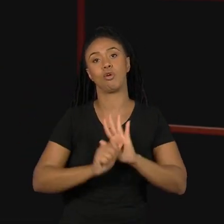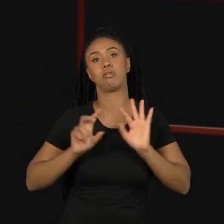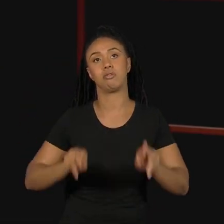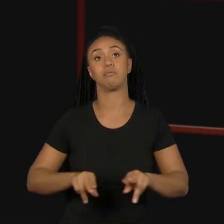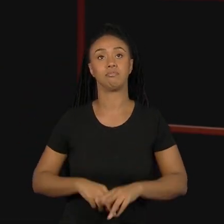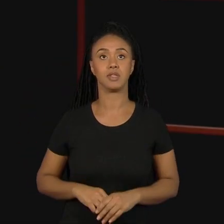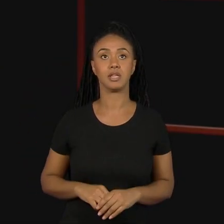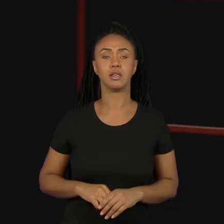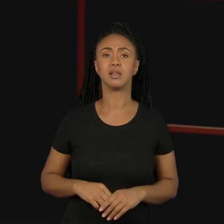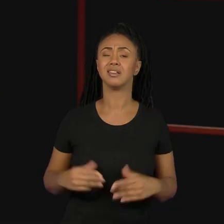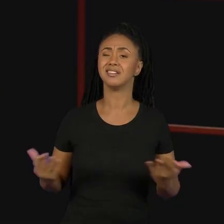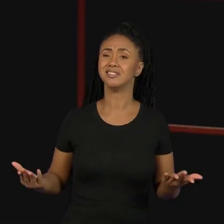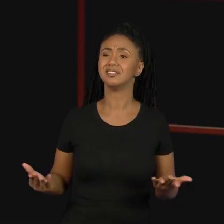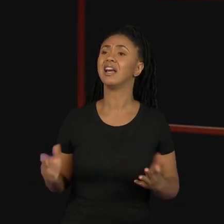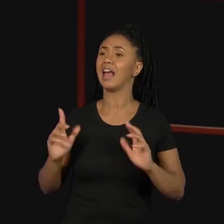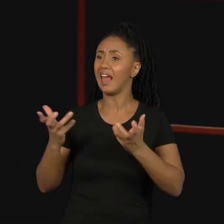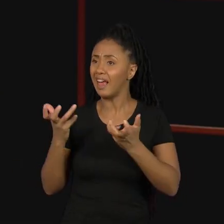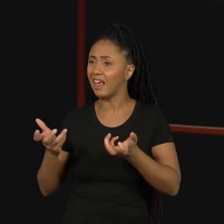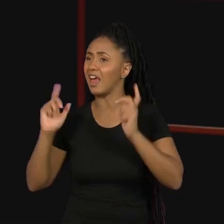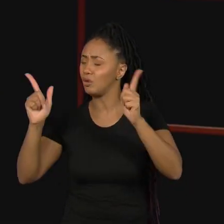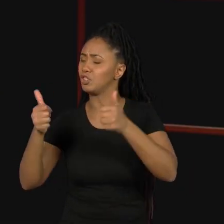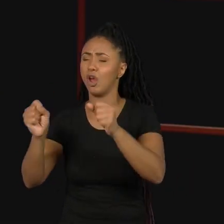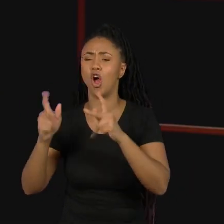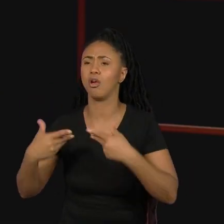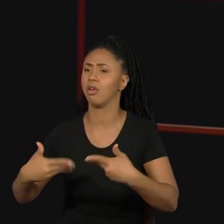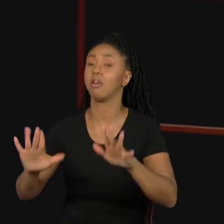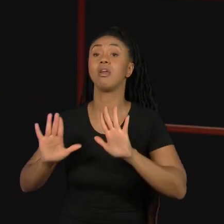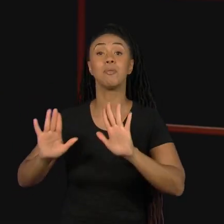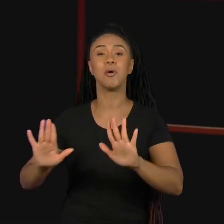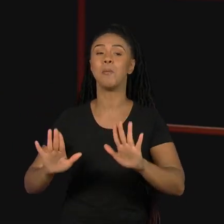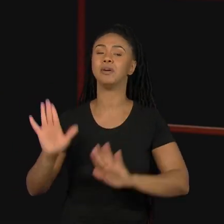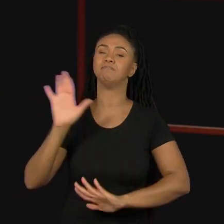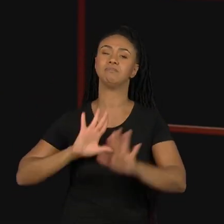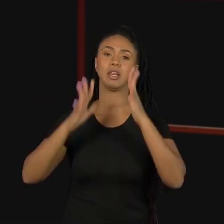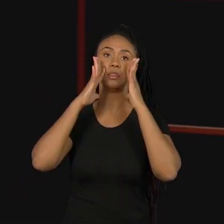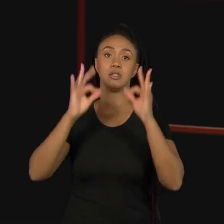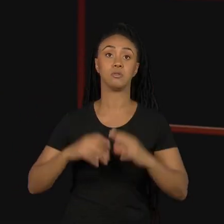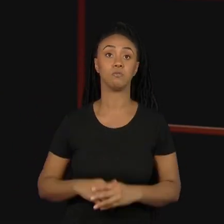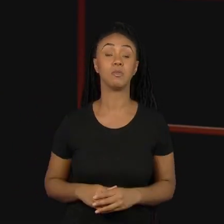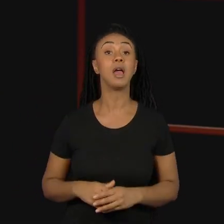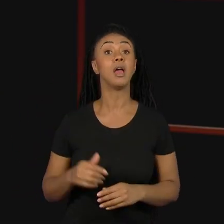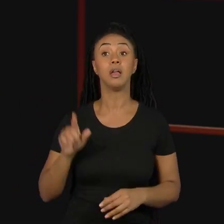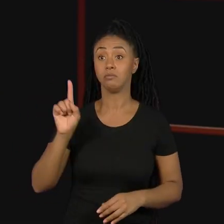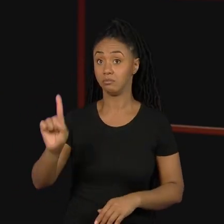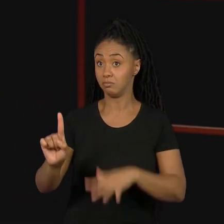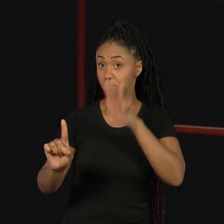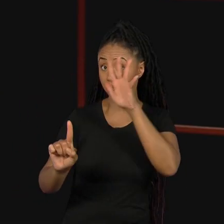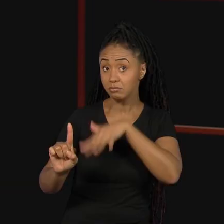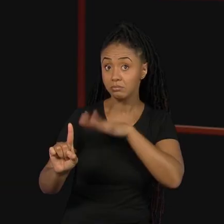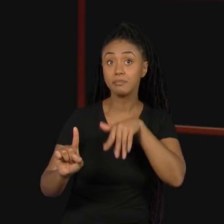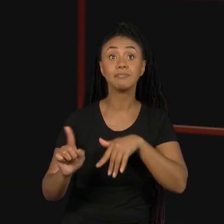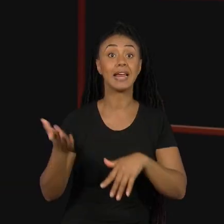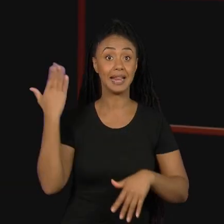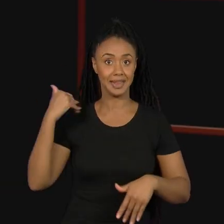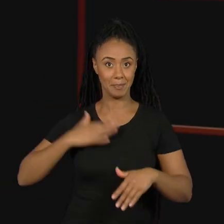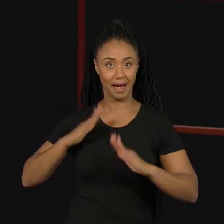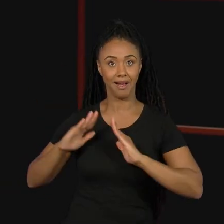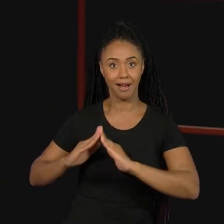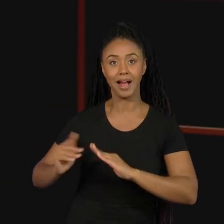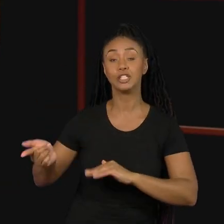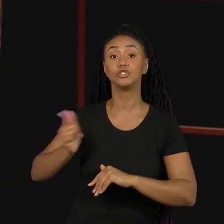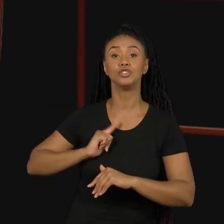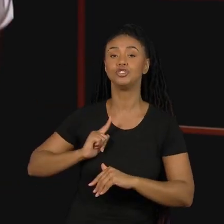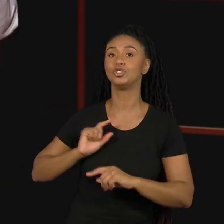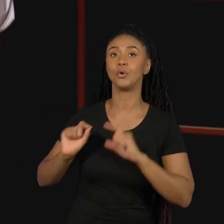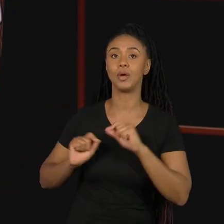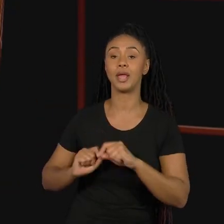conhecer a água, tem tudo. Mas foi... eu tenho uma grande admiração. Eu tinha em casa, naquela época, por acaso,